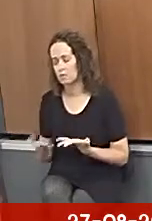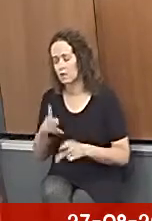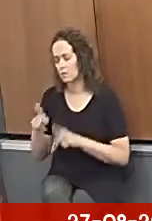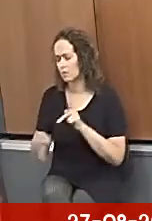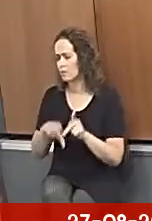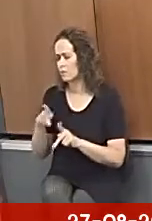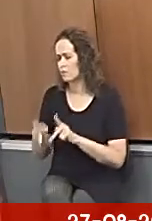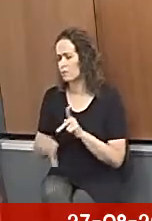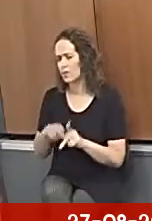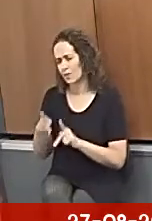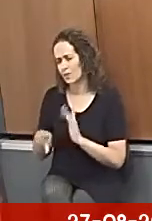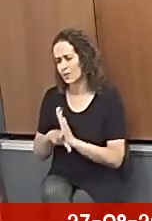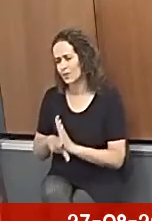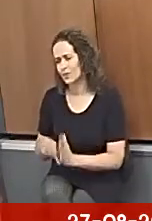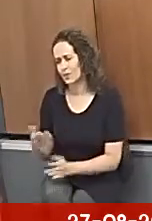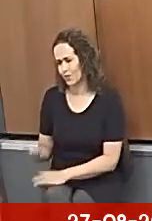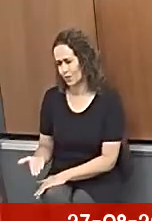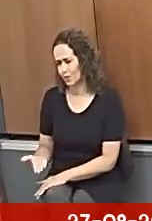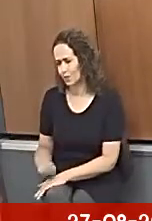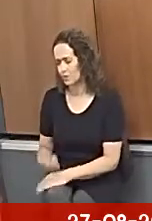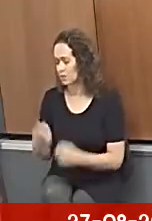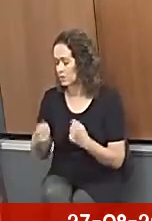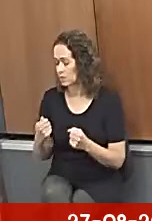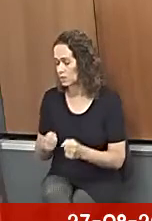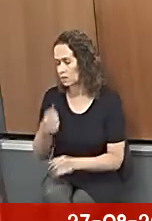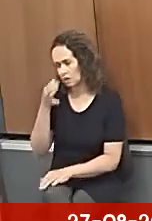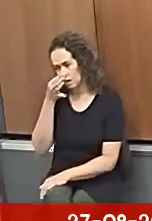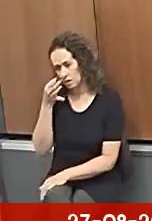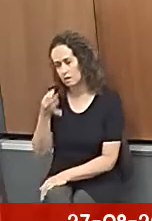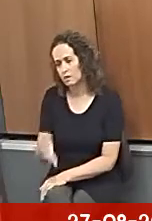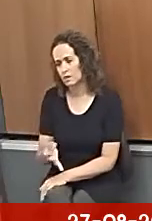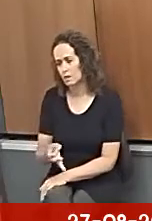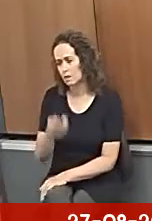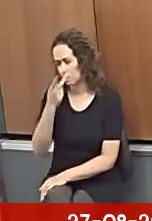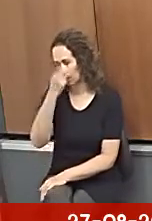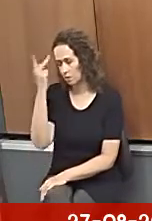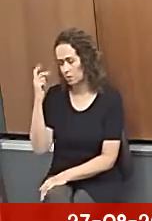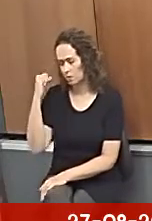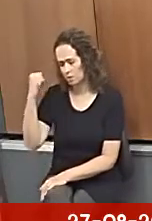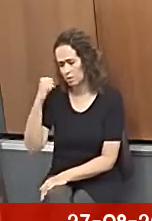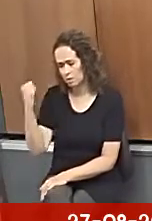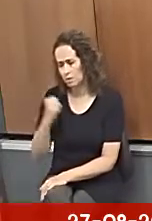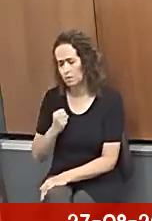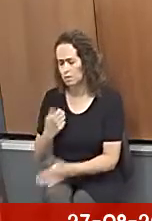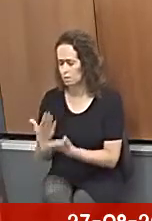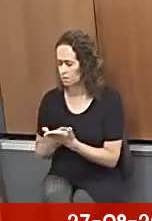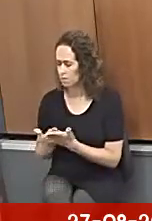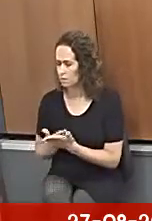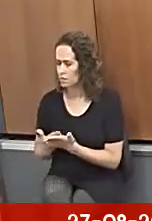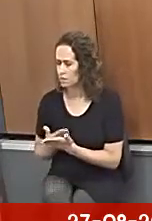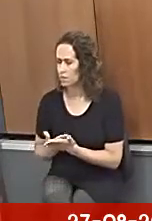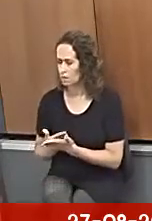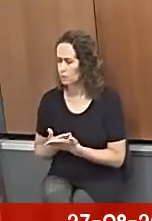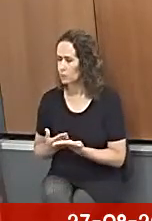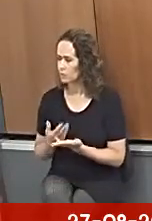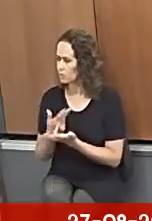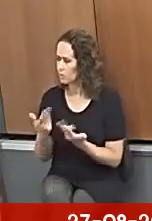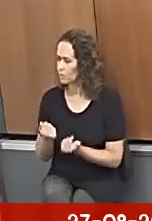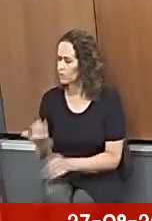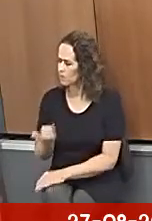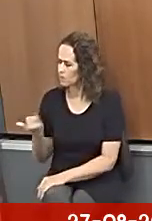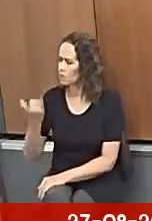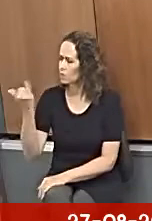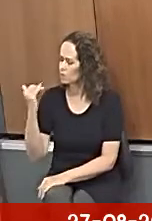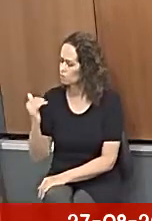gerais então que isso fosse levado em conta é que o torcedor do cruzeiro fosse tratado como o bem maior que a